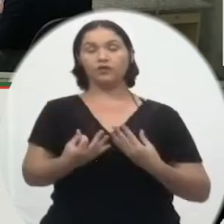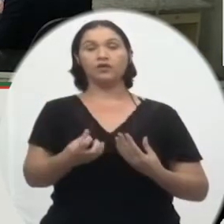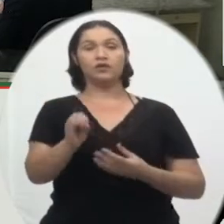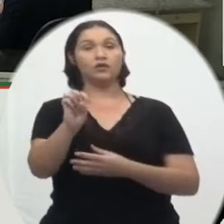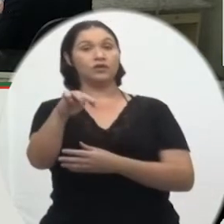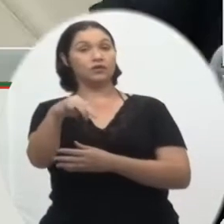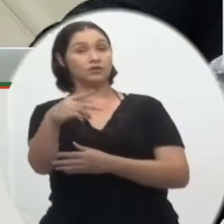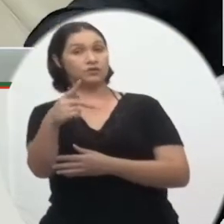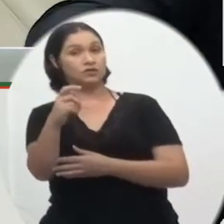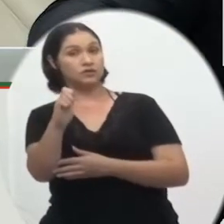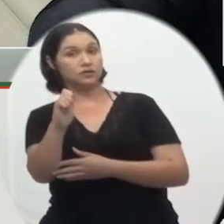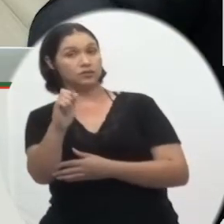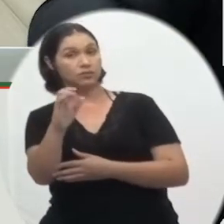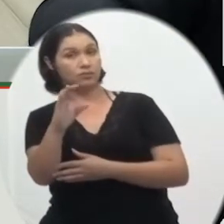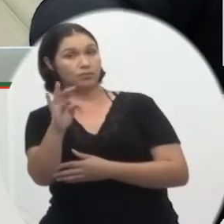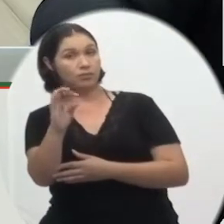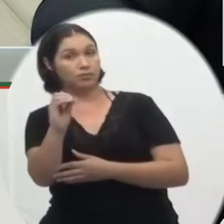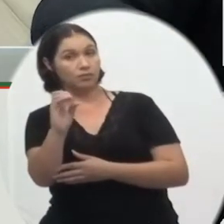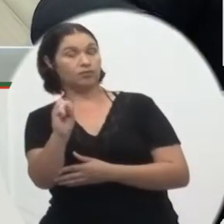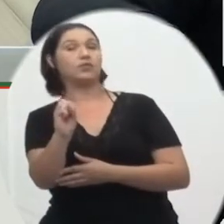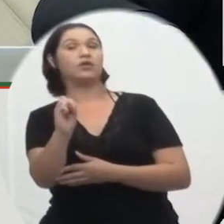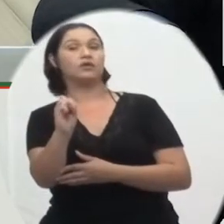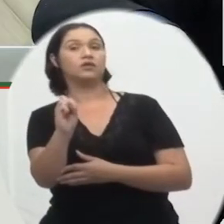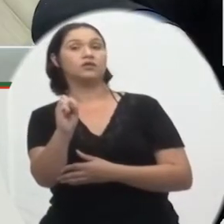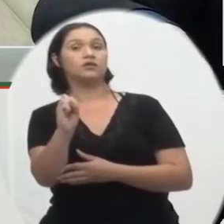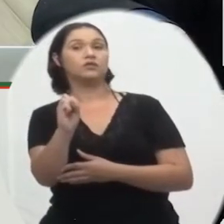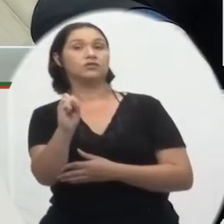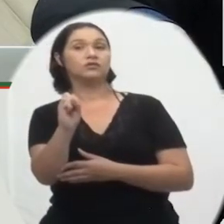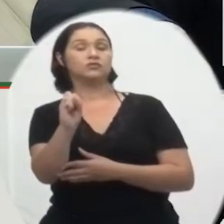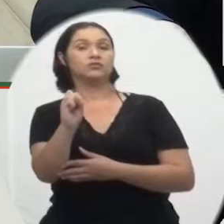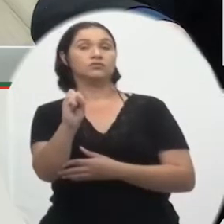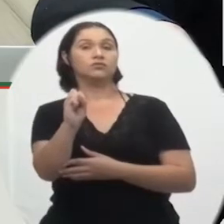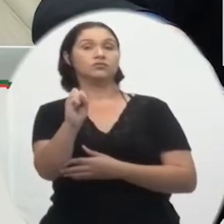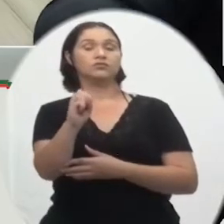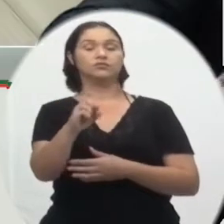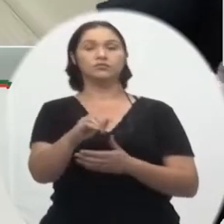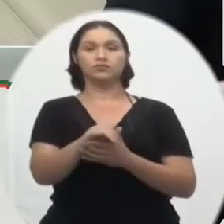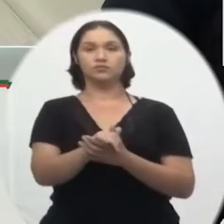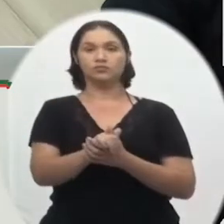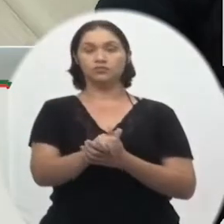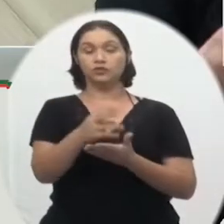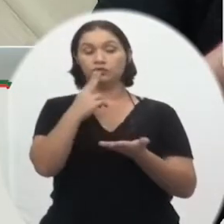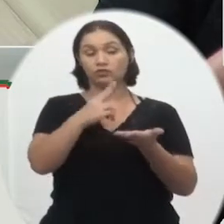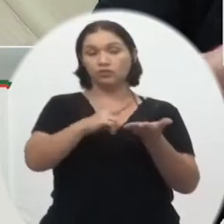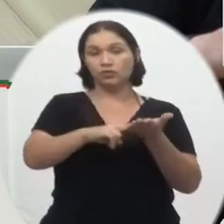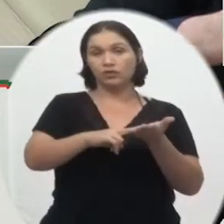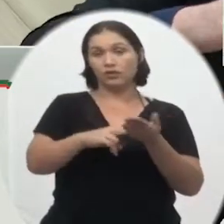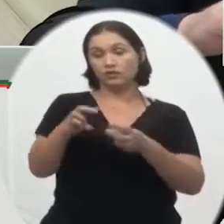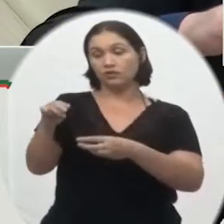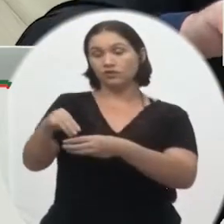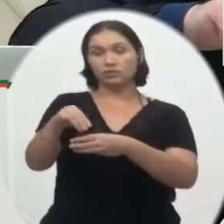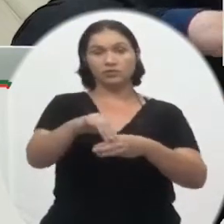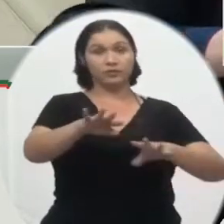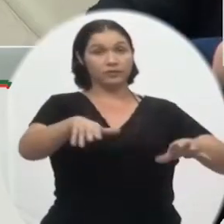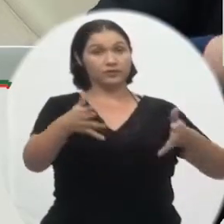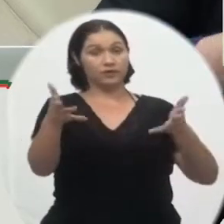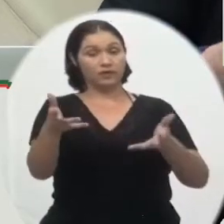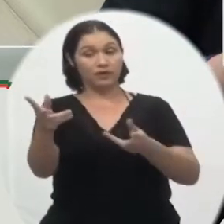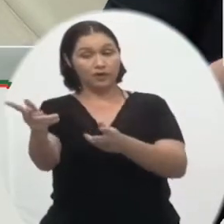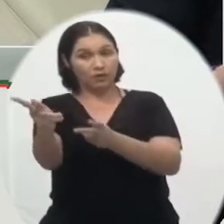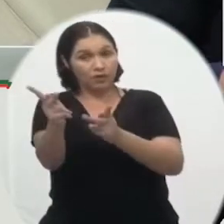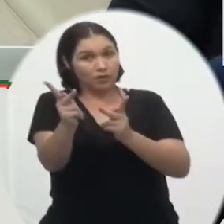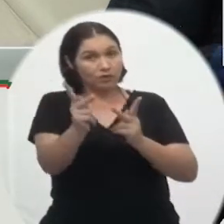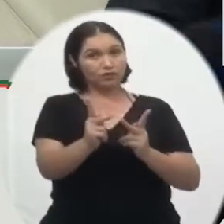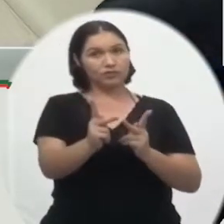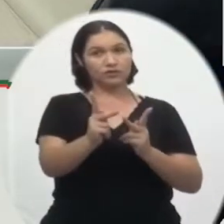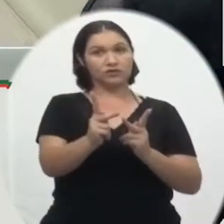da privatização dos Correios para os municípios. Desta forma, gostaríamos de convidá-lo para que adentre o plenário